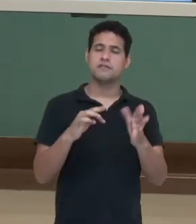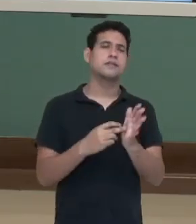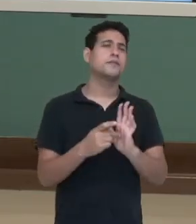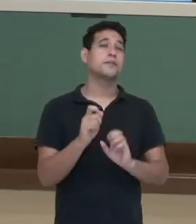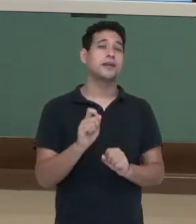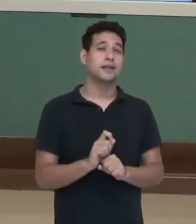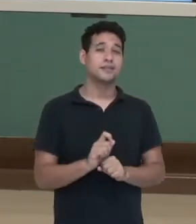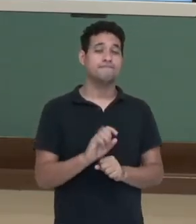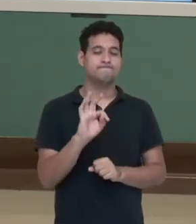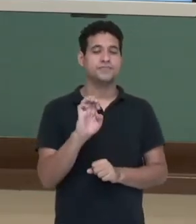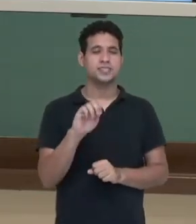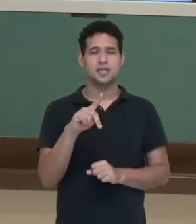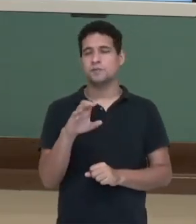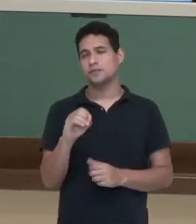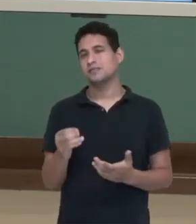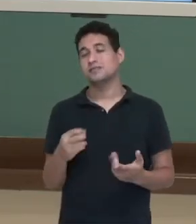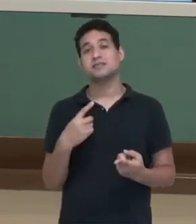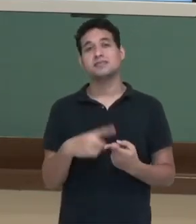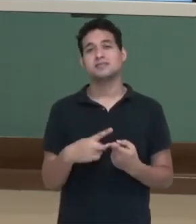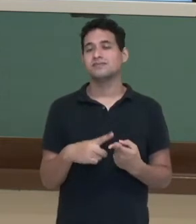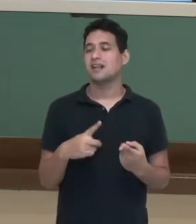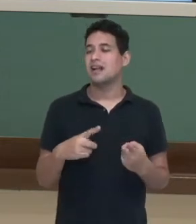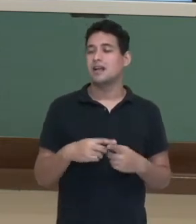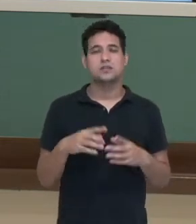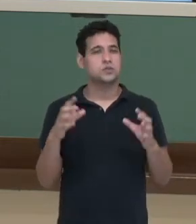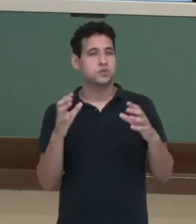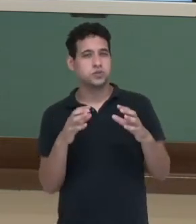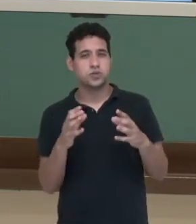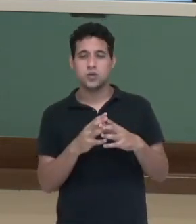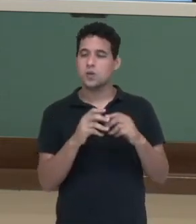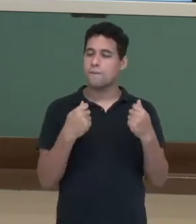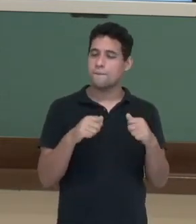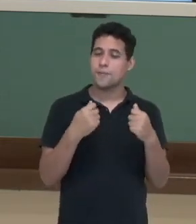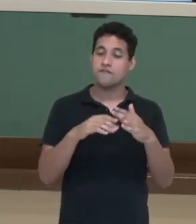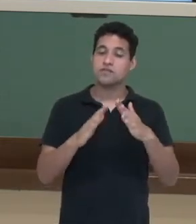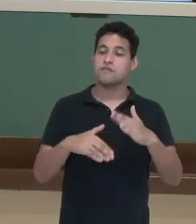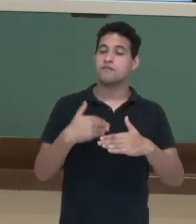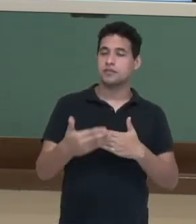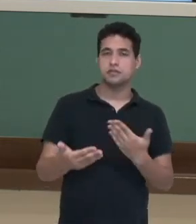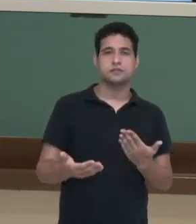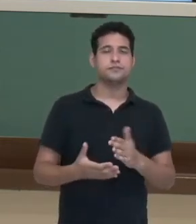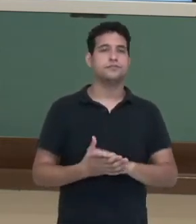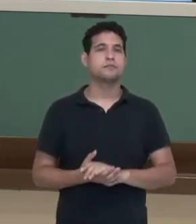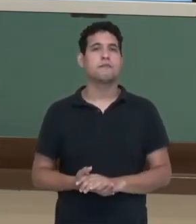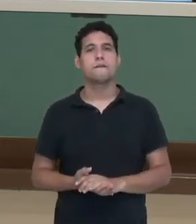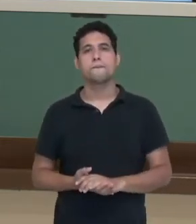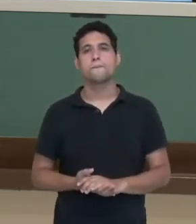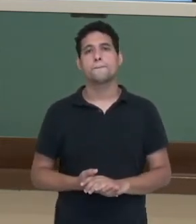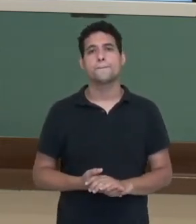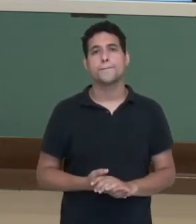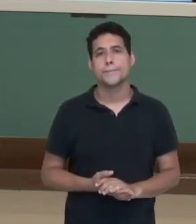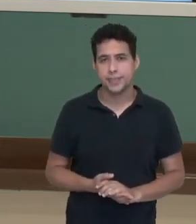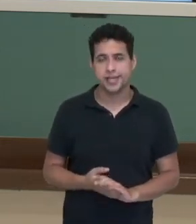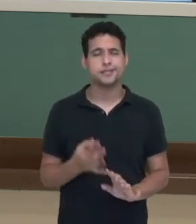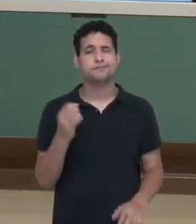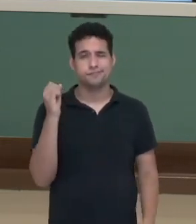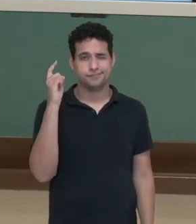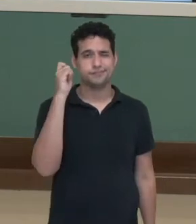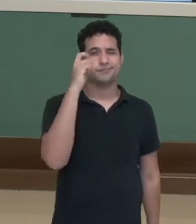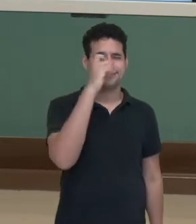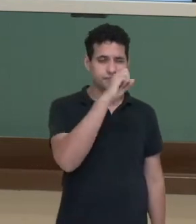o tempo, gente, ao ar, as atividades que precisam ser realizadas ao ar livre, tá? Foi um pouco